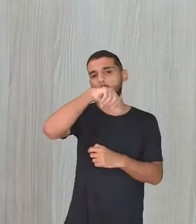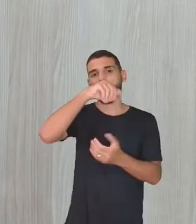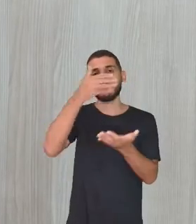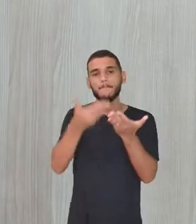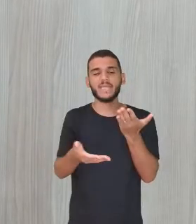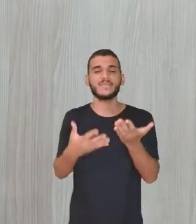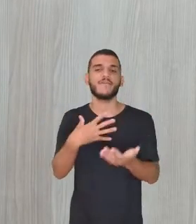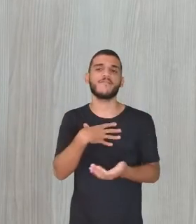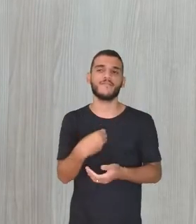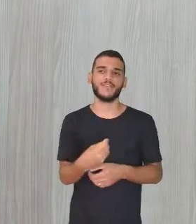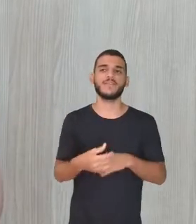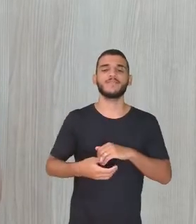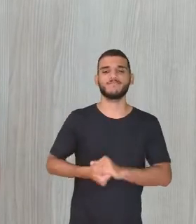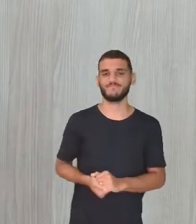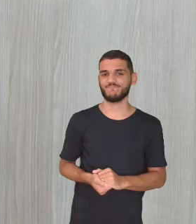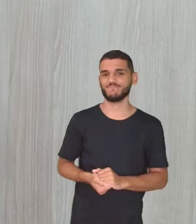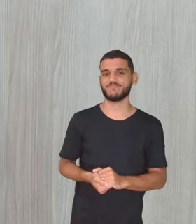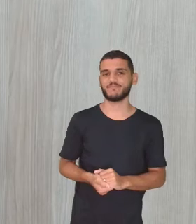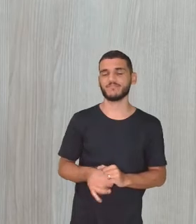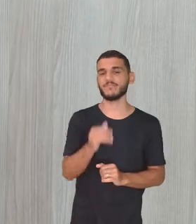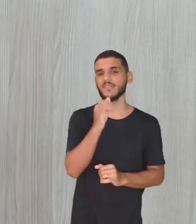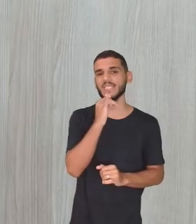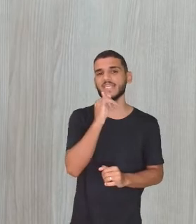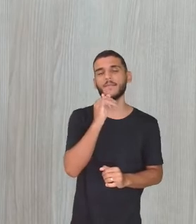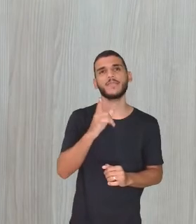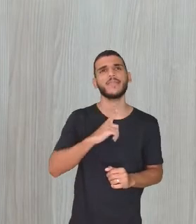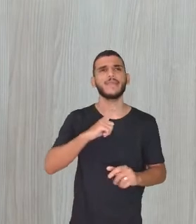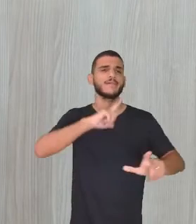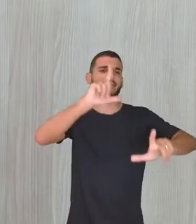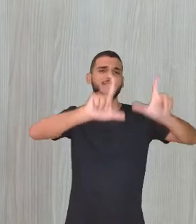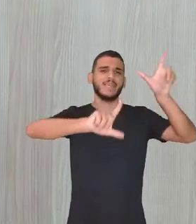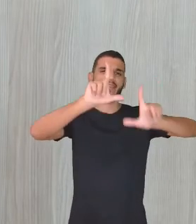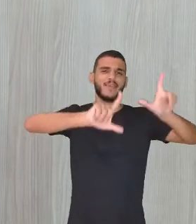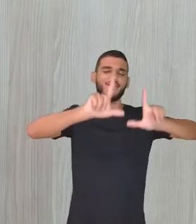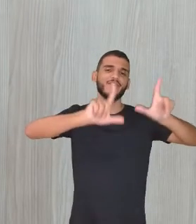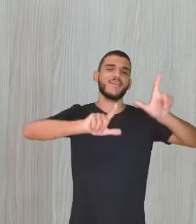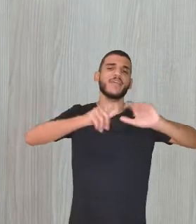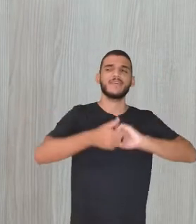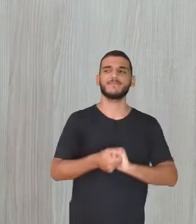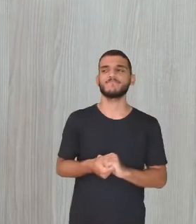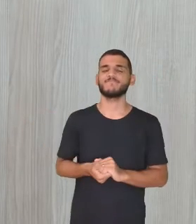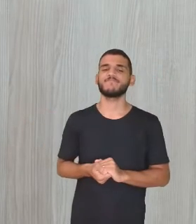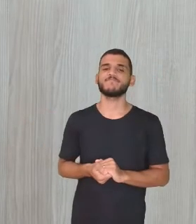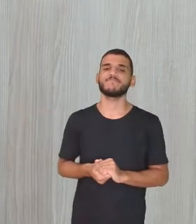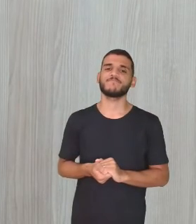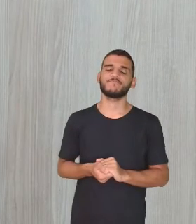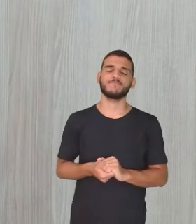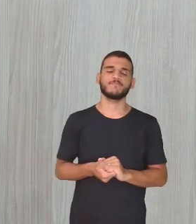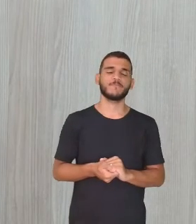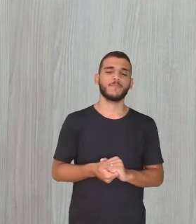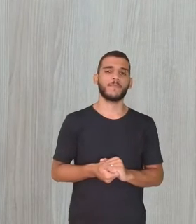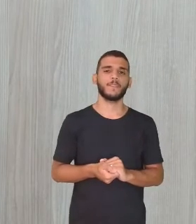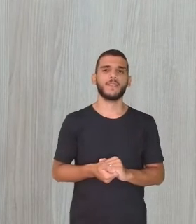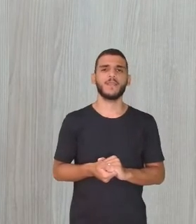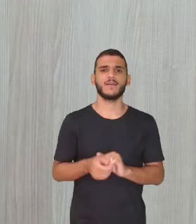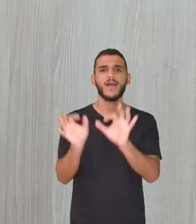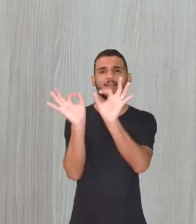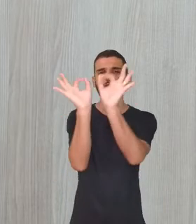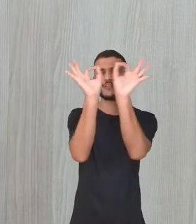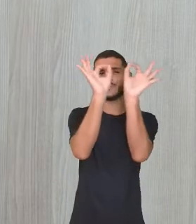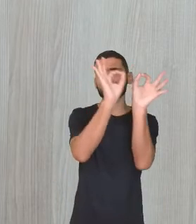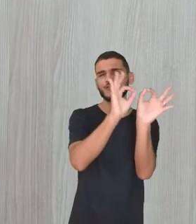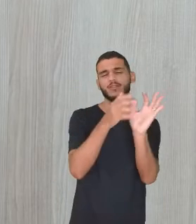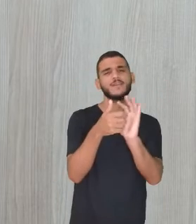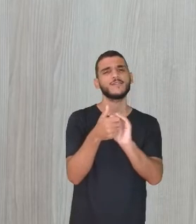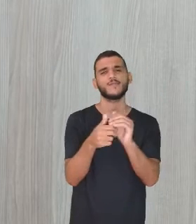falando é isso. Só que veja, quando a gente tem, por exemplo, propaganda na TV. Mas tem argumentação? Quando a gente vê uma propaganda